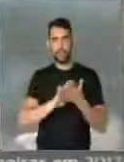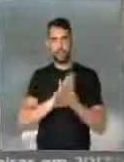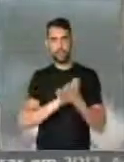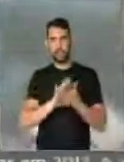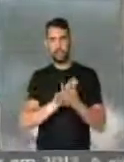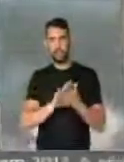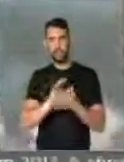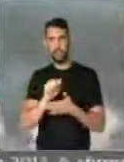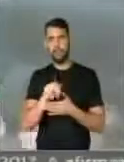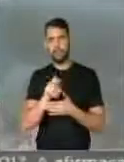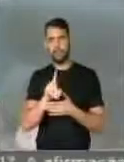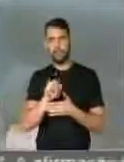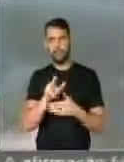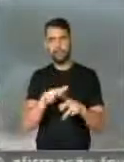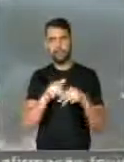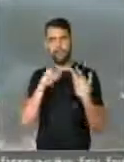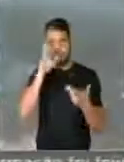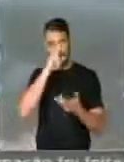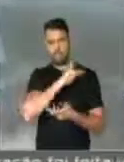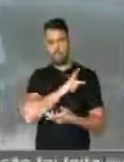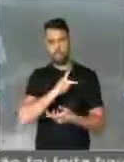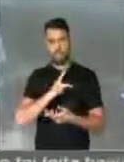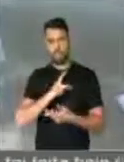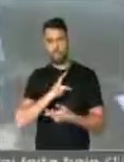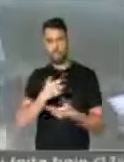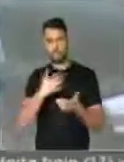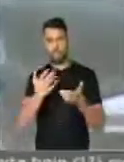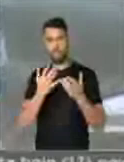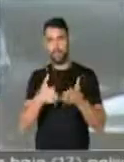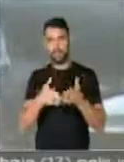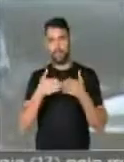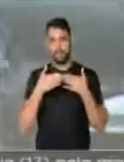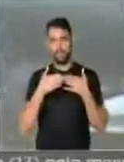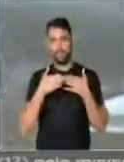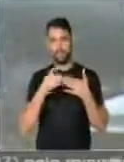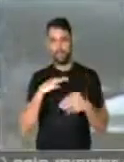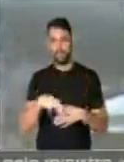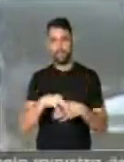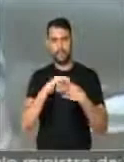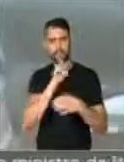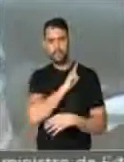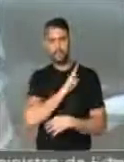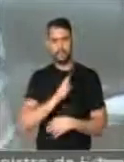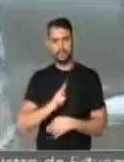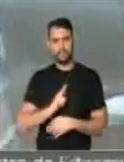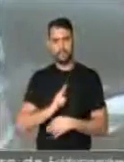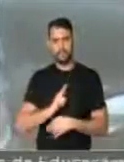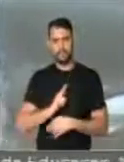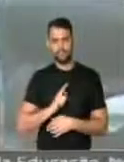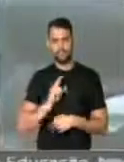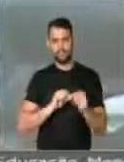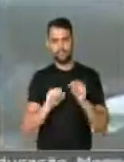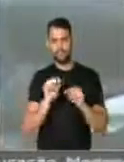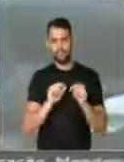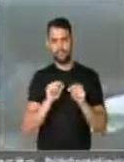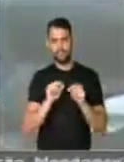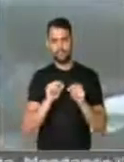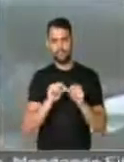nada abonador. Portanto, senhor presidente, eu queria pedir ao líder do governo